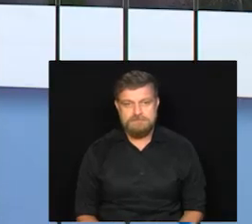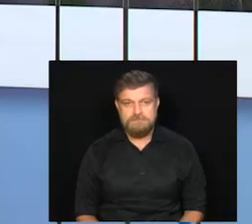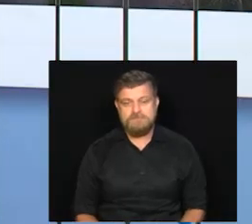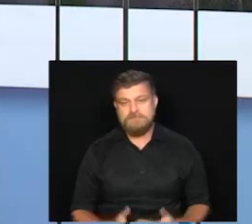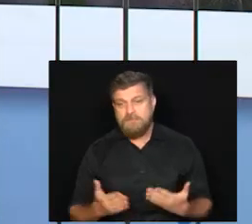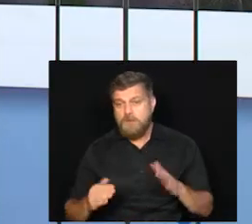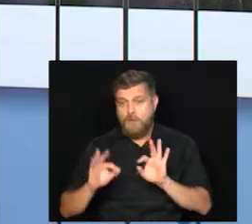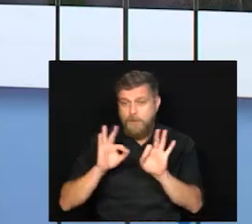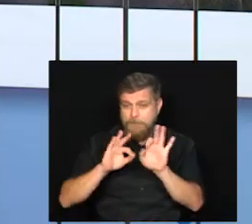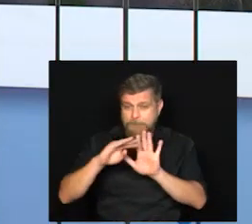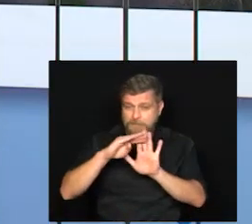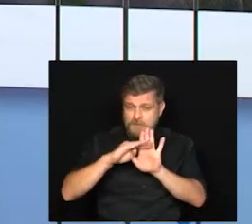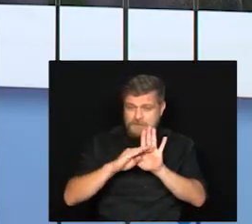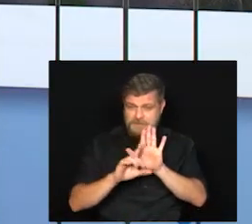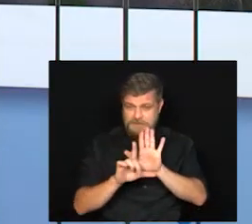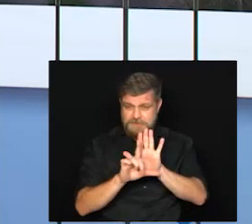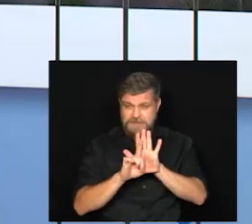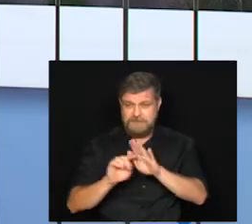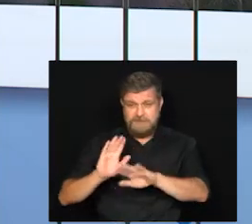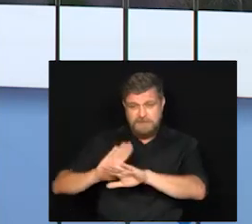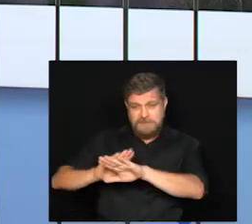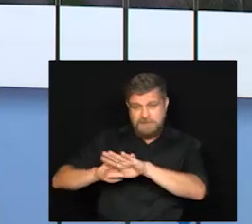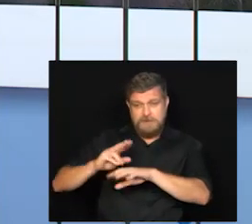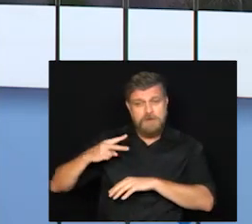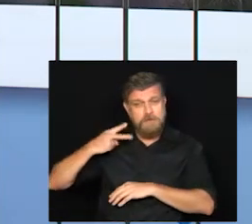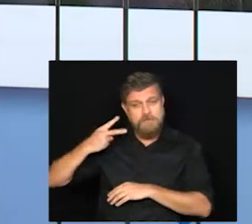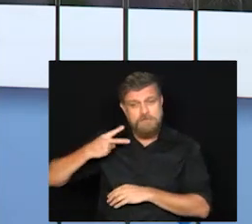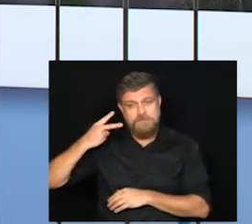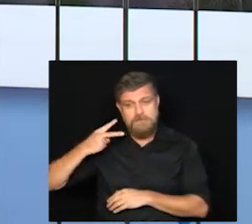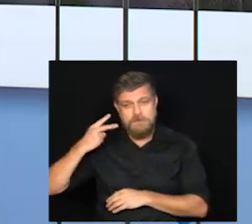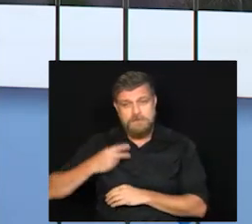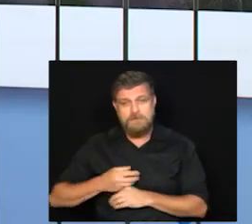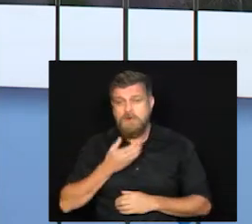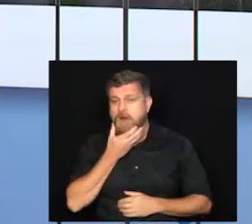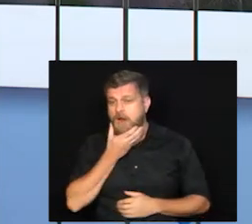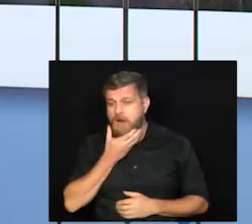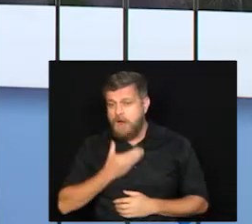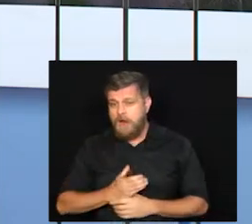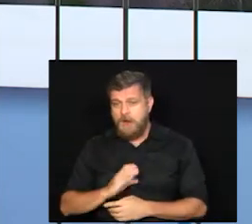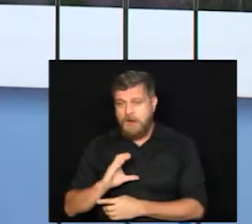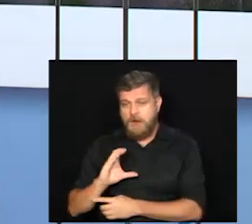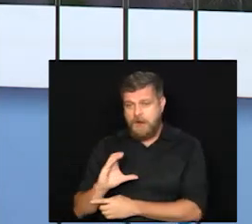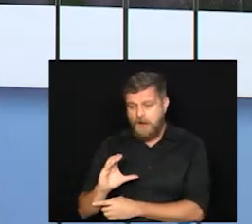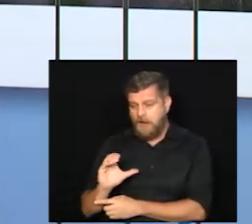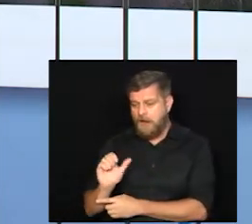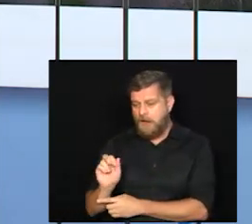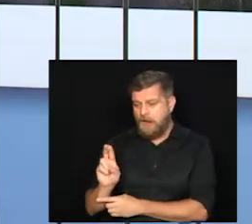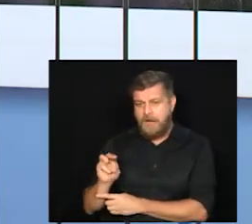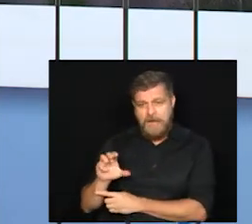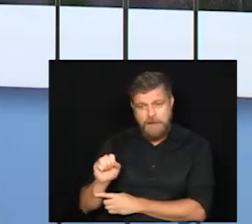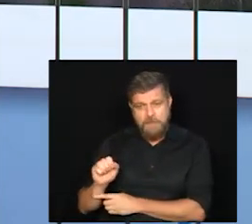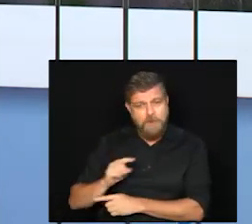E um projeto de lei apresentado pelo vereador Carmo Luiz proíbe o uso de produtos